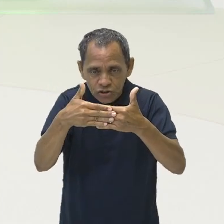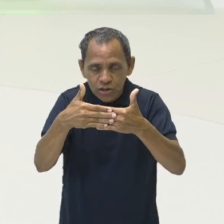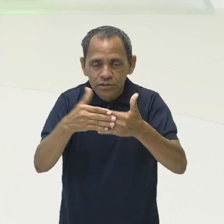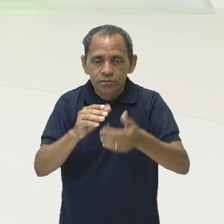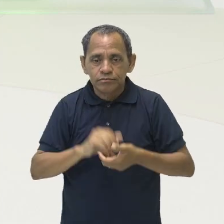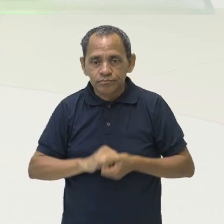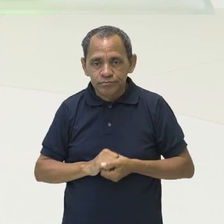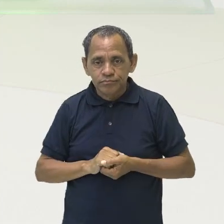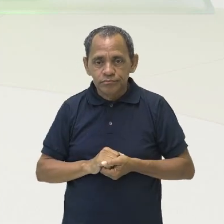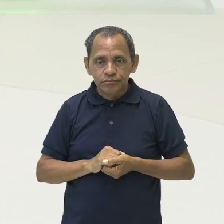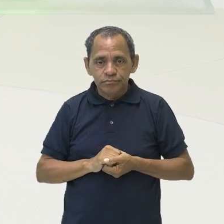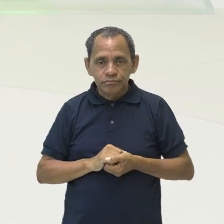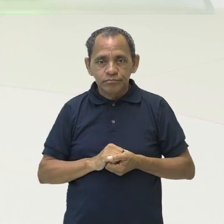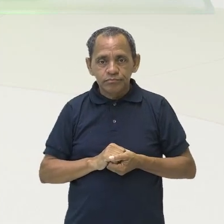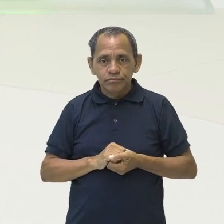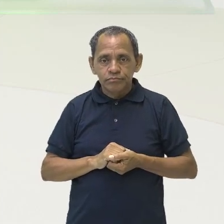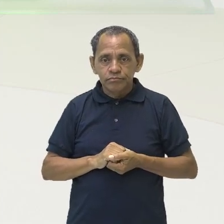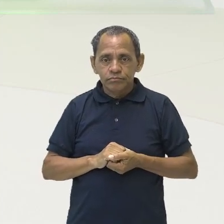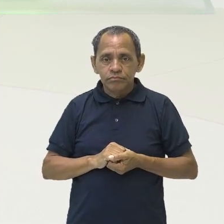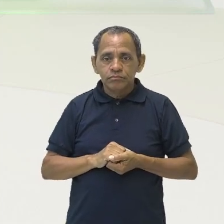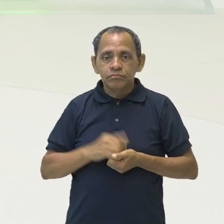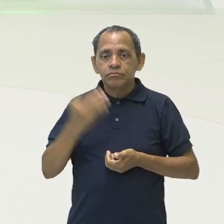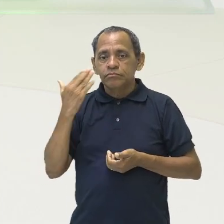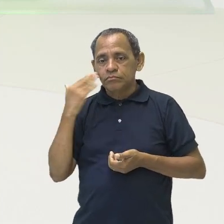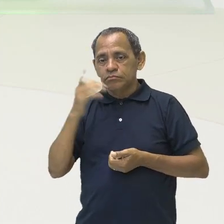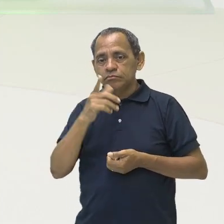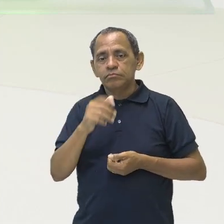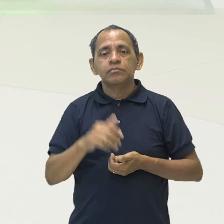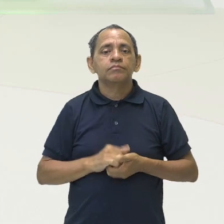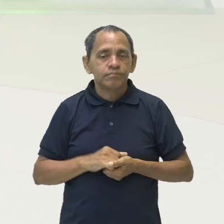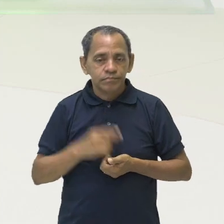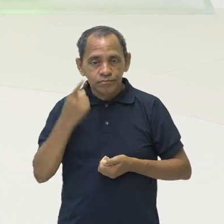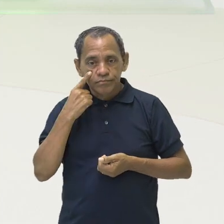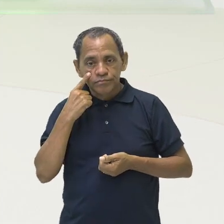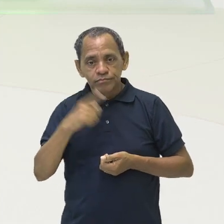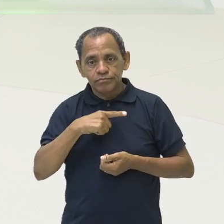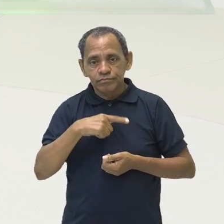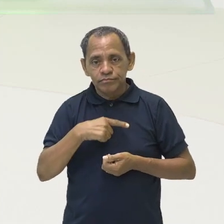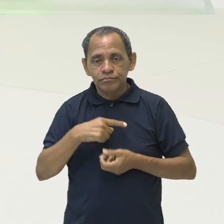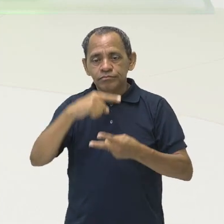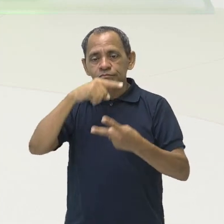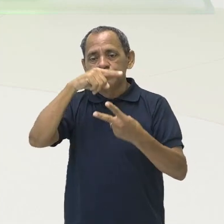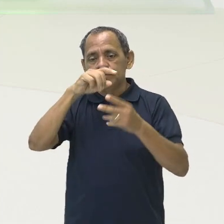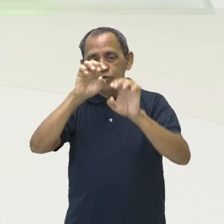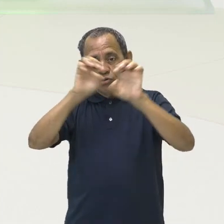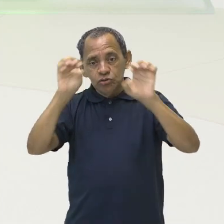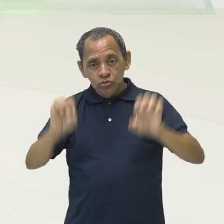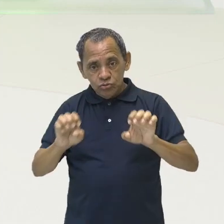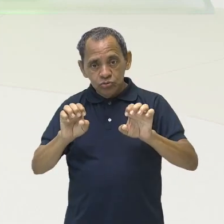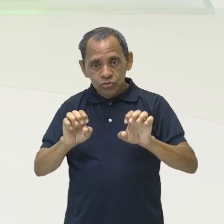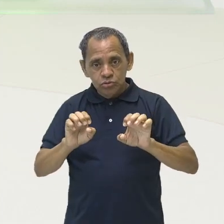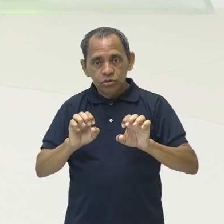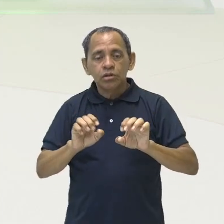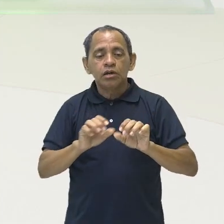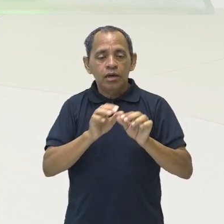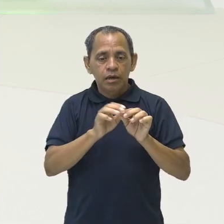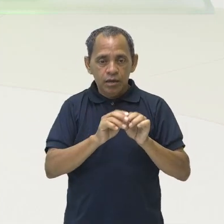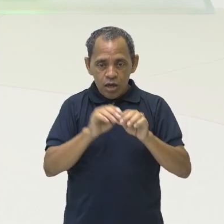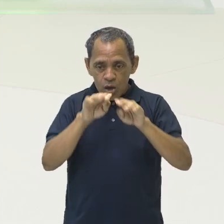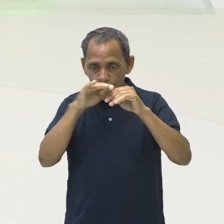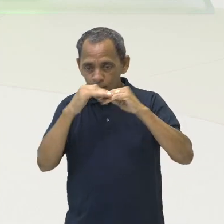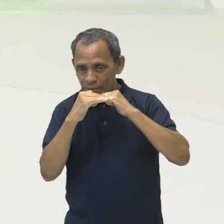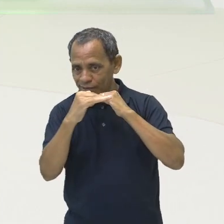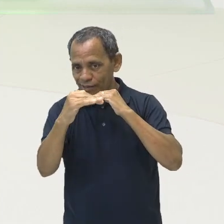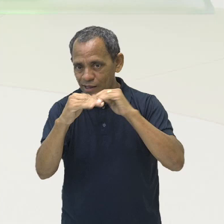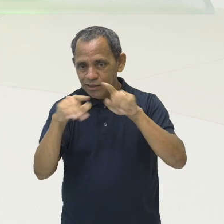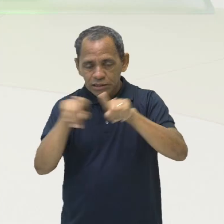uma cadeia fechada. Então, aqui, ó, observem que temos a fórmula estrutural condensada e a fórmula em bastão, tanto nas duas.